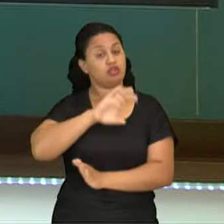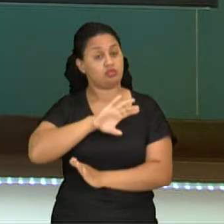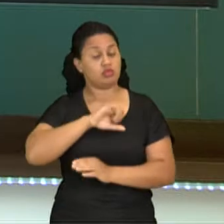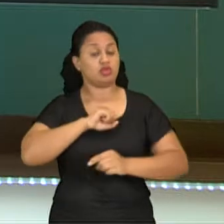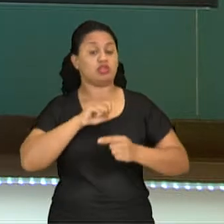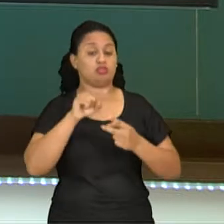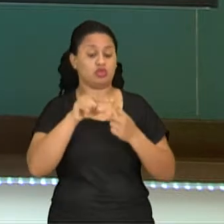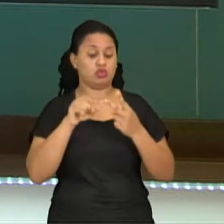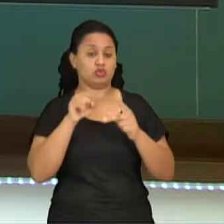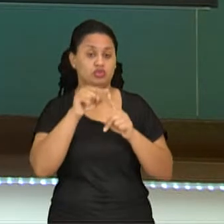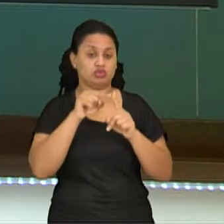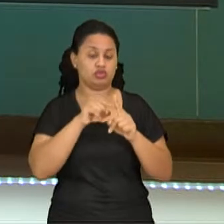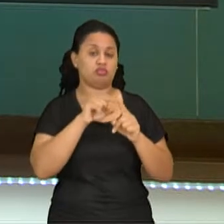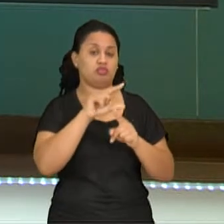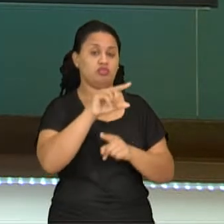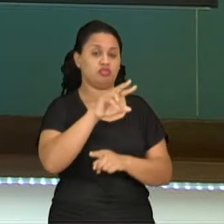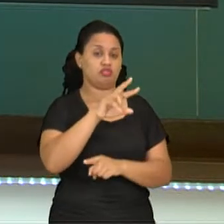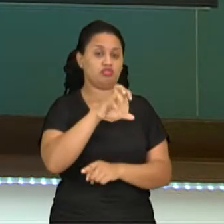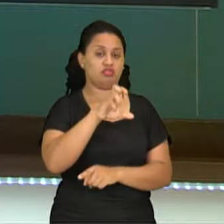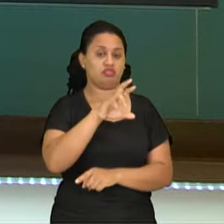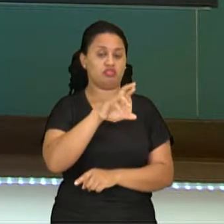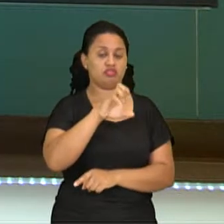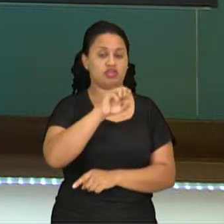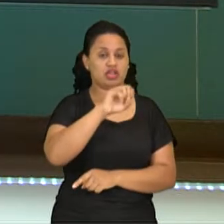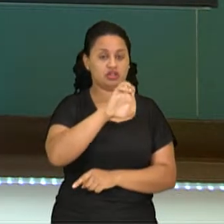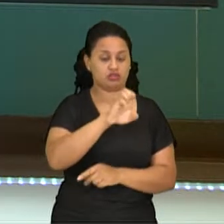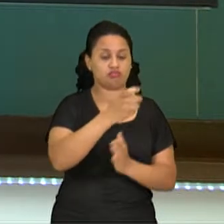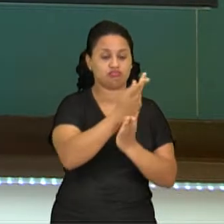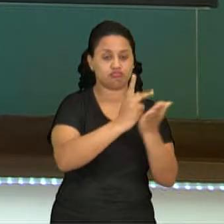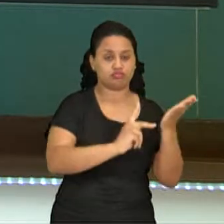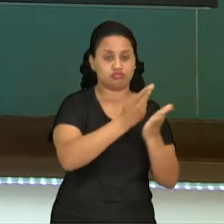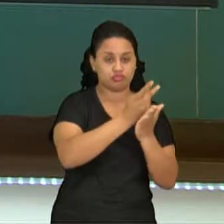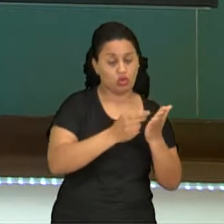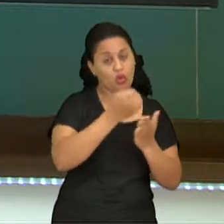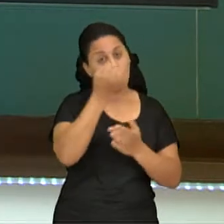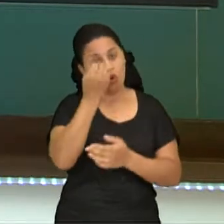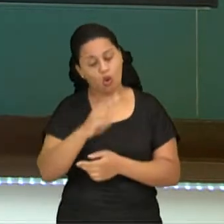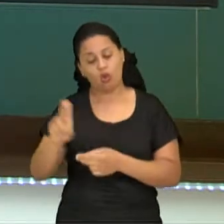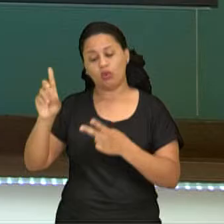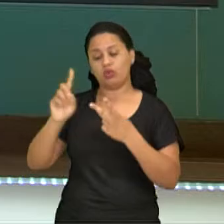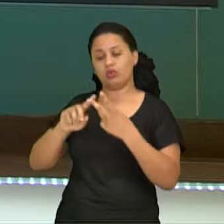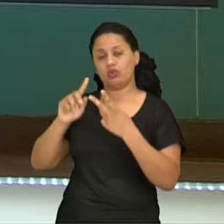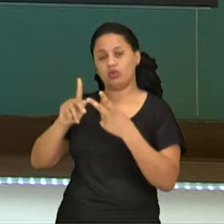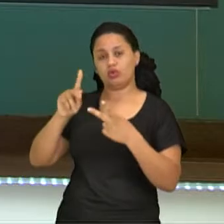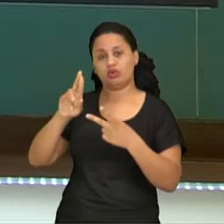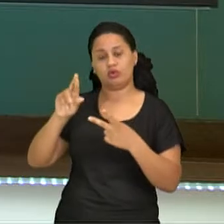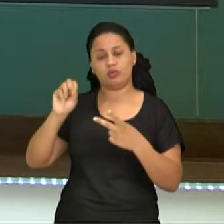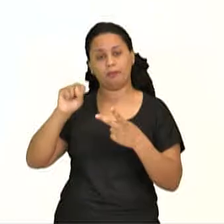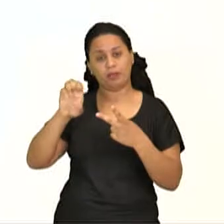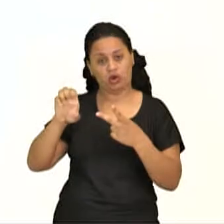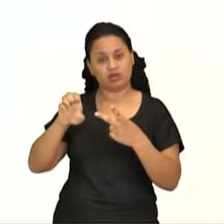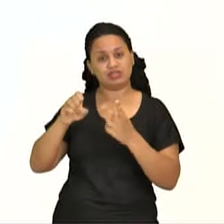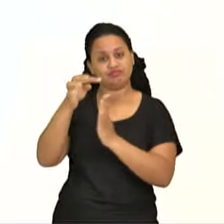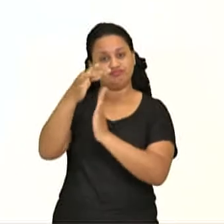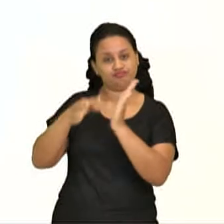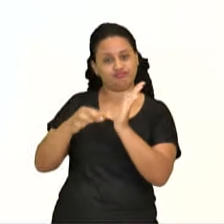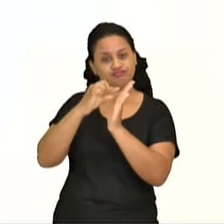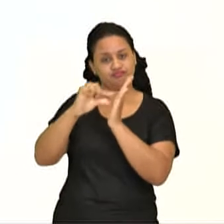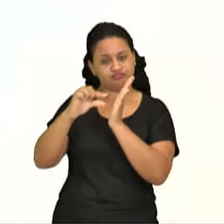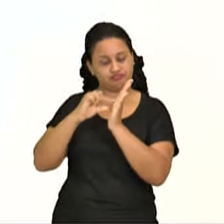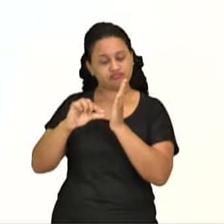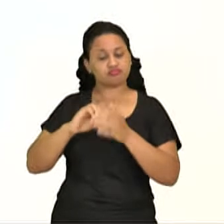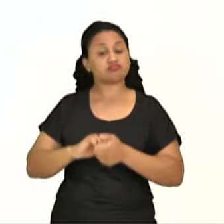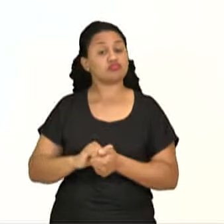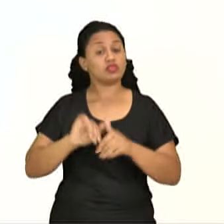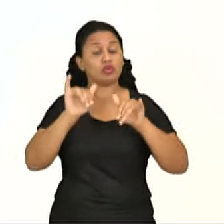em verso, em forma de poesia, ou em prosa, que é em forma de textos, que popularizou na literatura ocidental durante